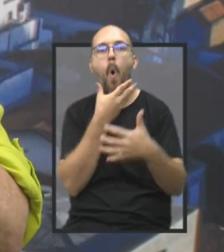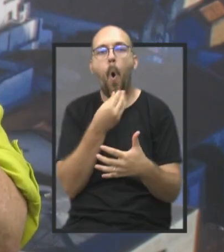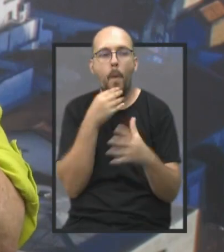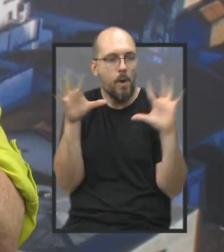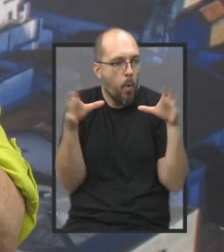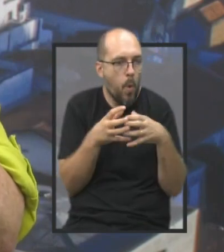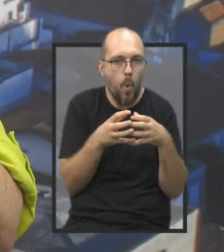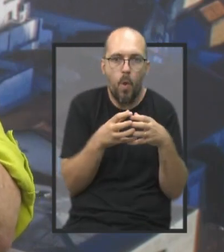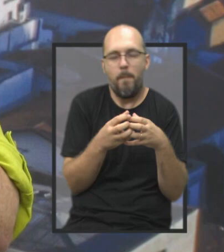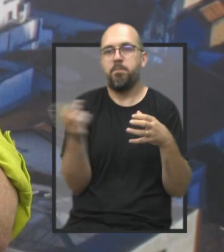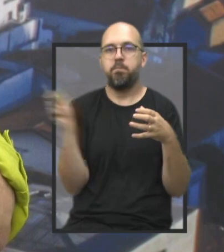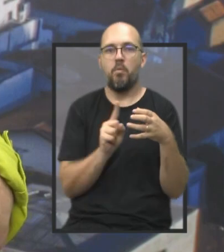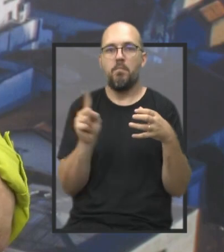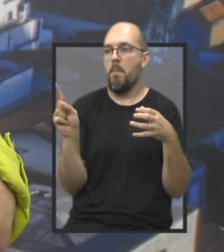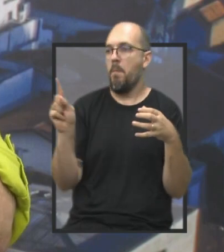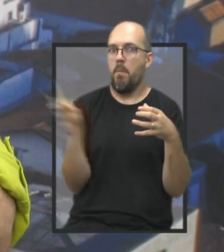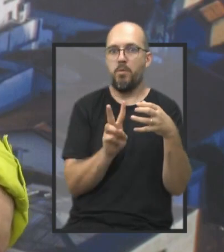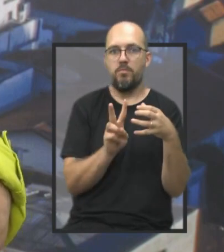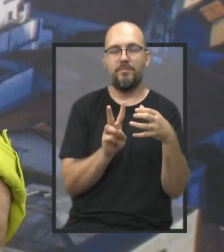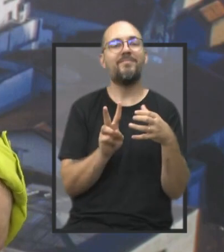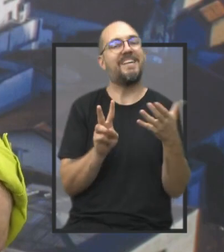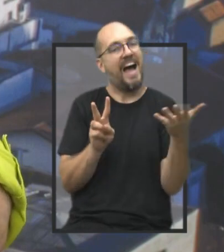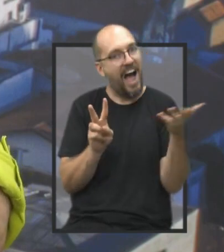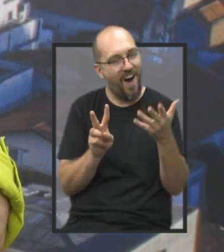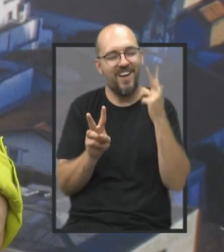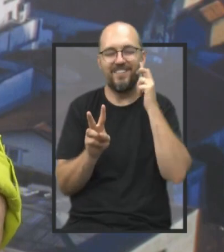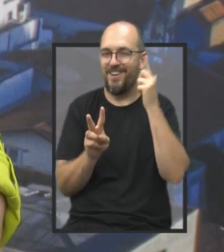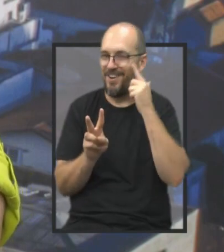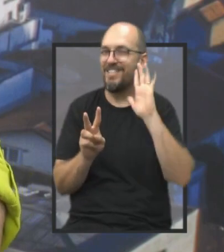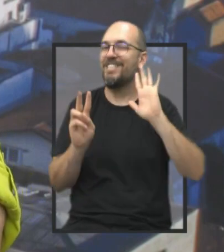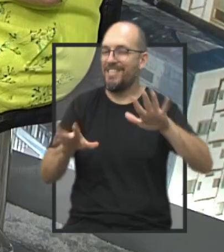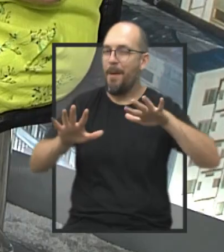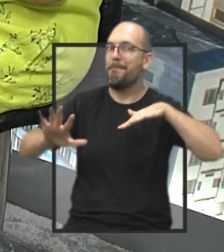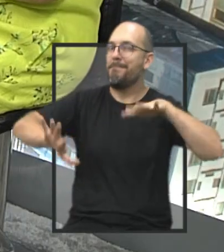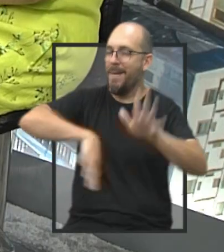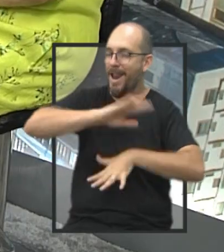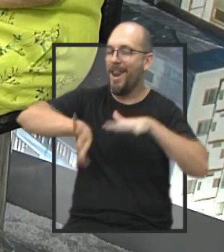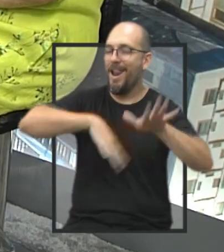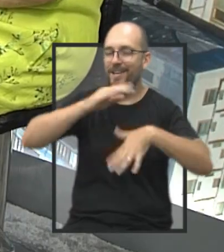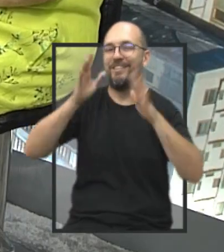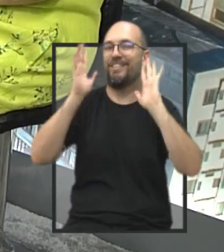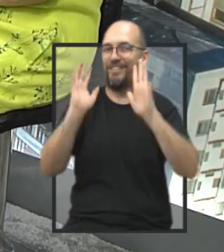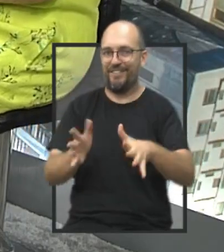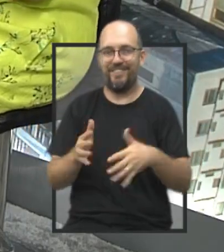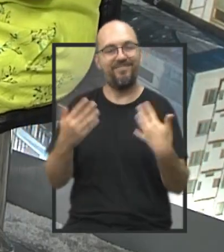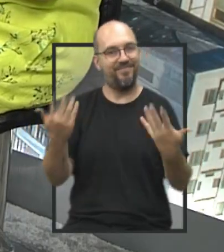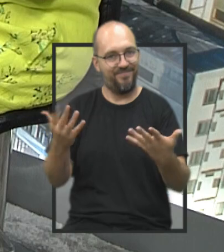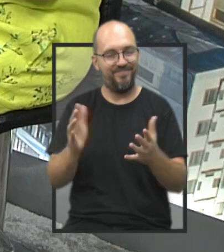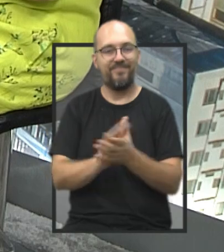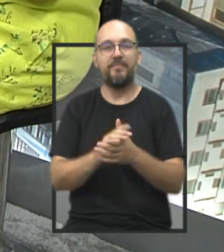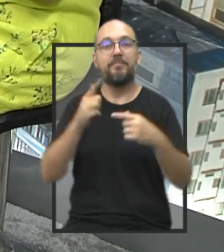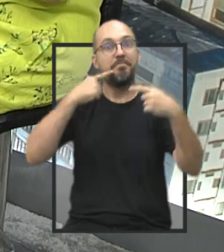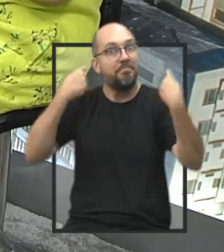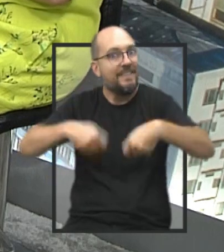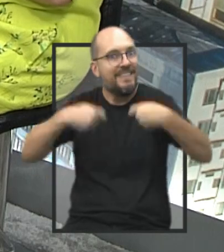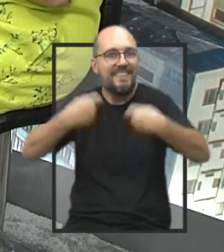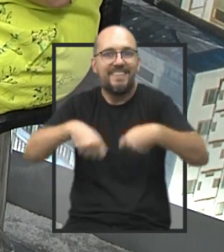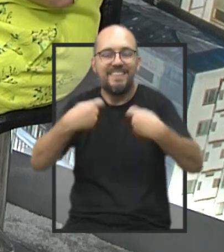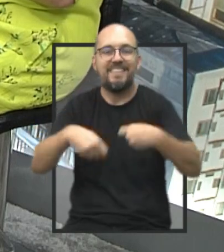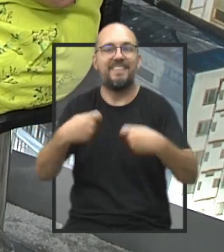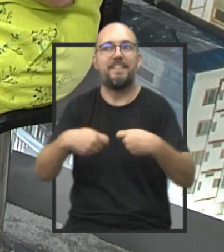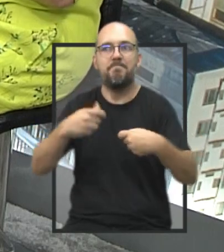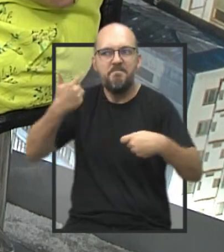absoluta certeza, e olha, já estamos fazendo barulho. E claro, precisaríamos, Ângelo, de